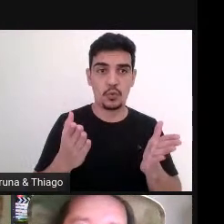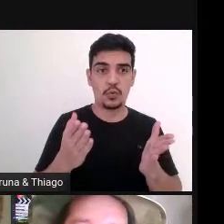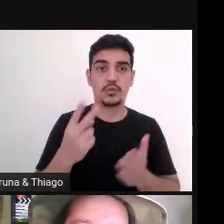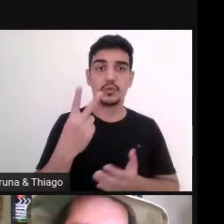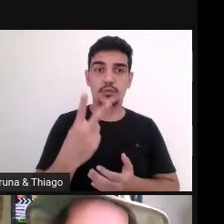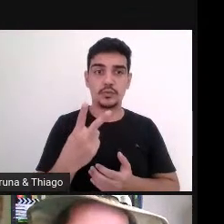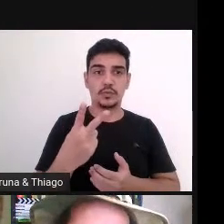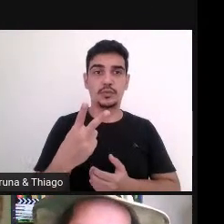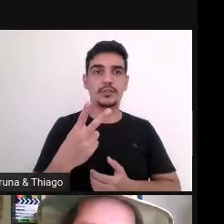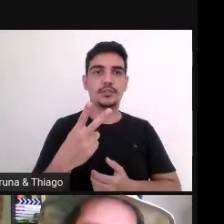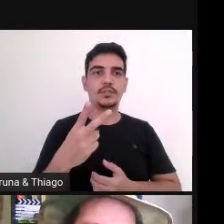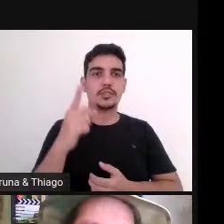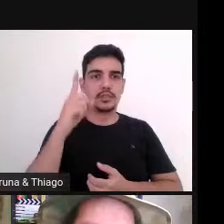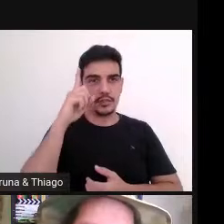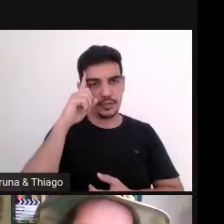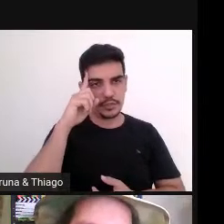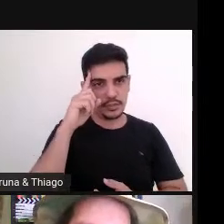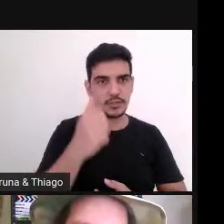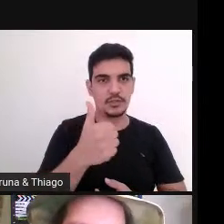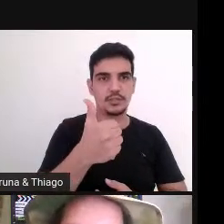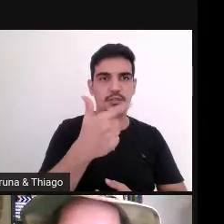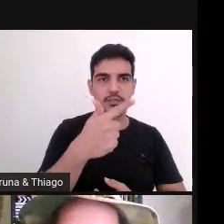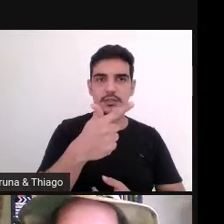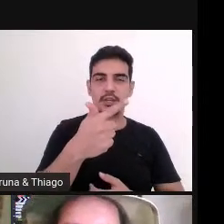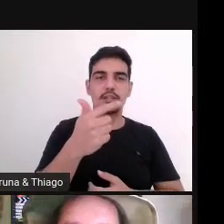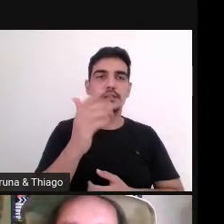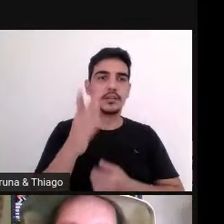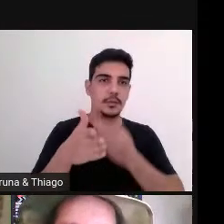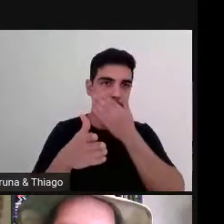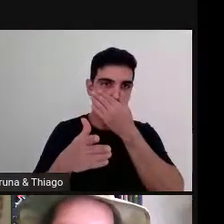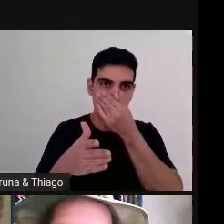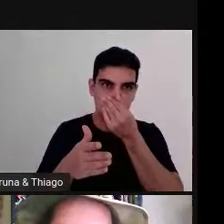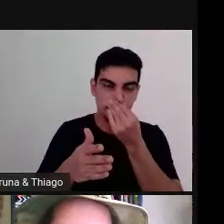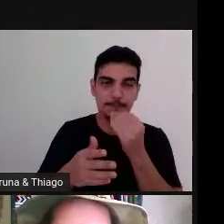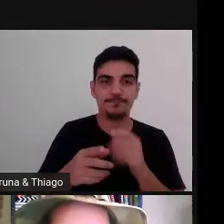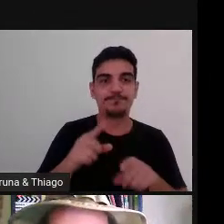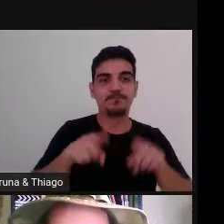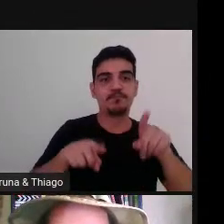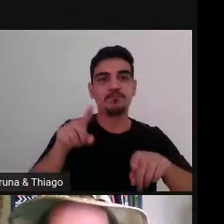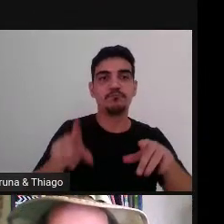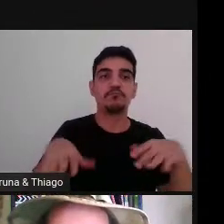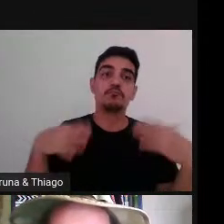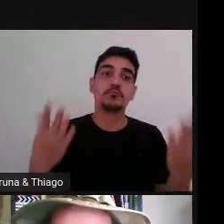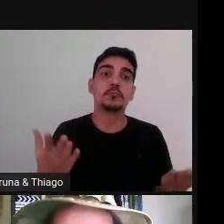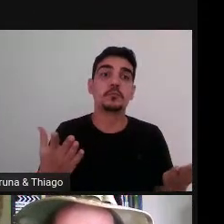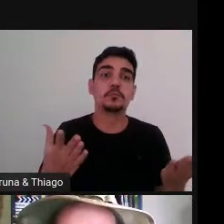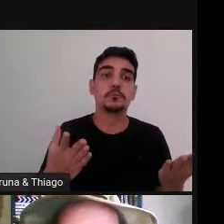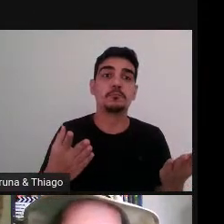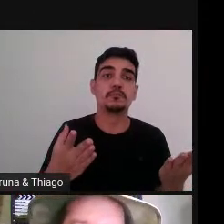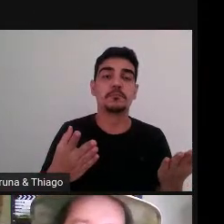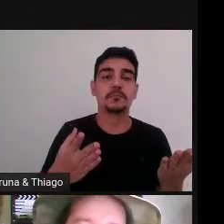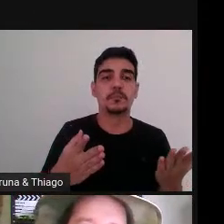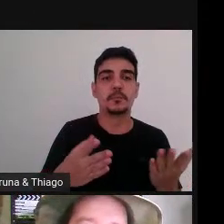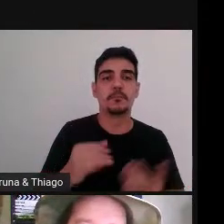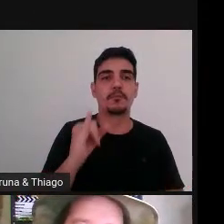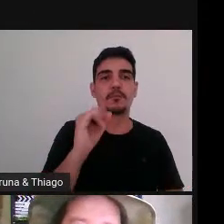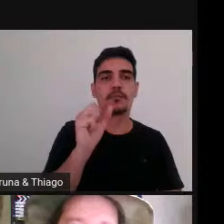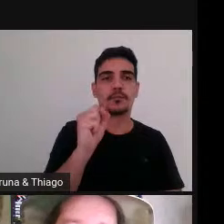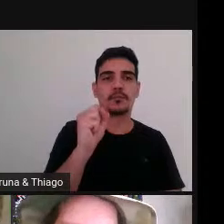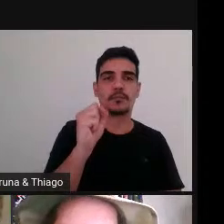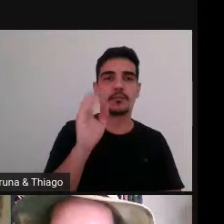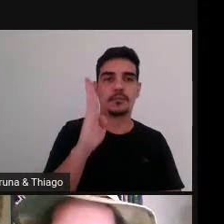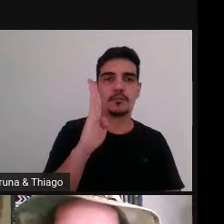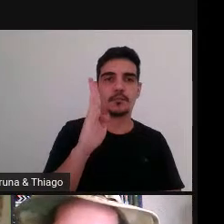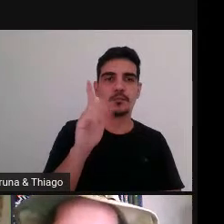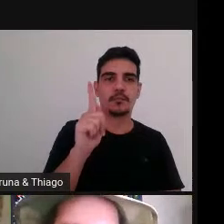acidentes por cobras no estado de Rondônia. Quem me disse isso? A estatística. Então, até meia-noite, nós vamos ter pelo menos 3 acidentes